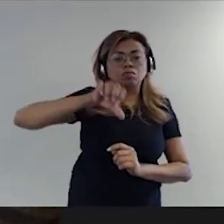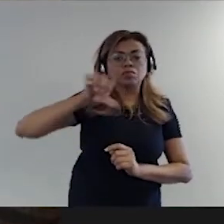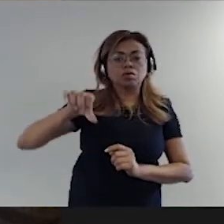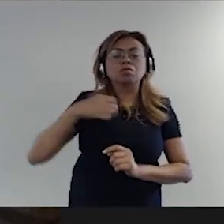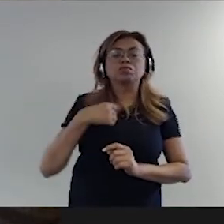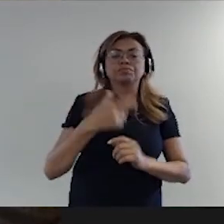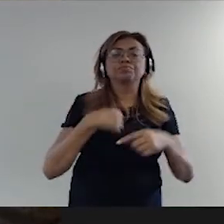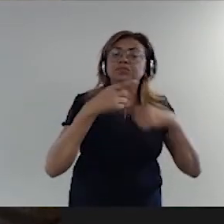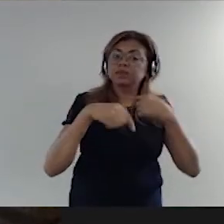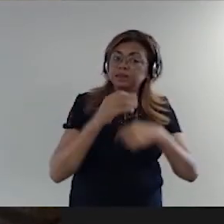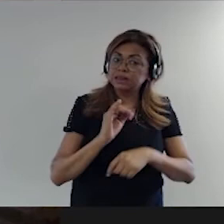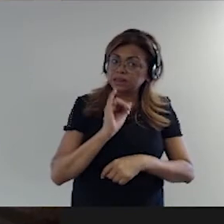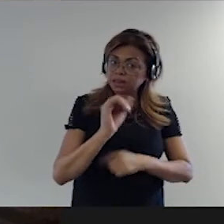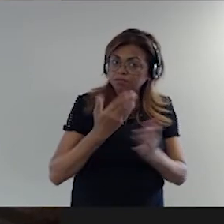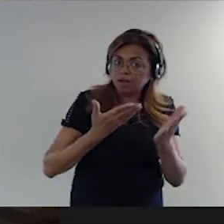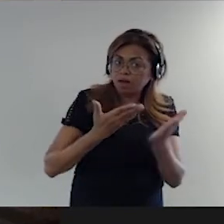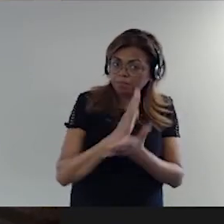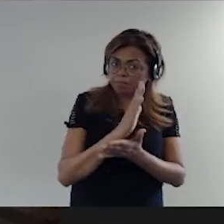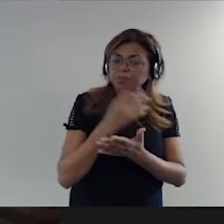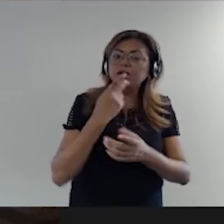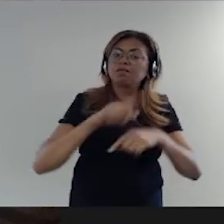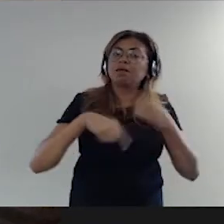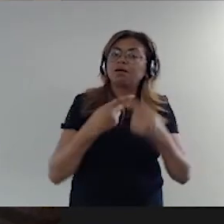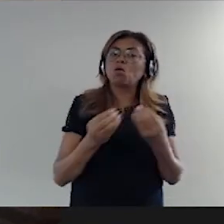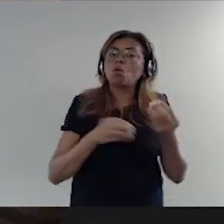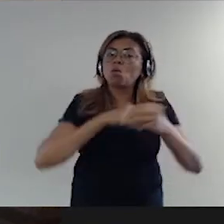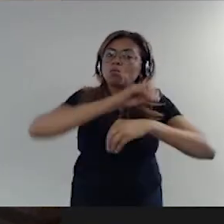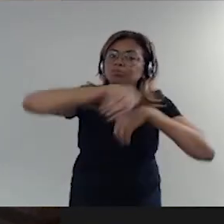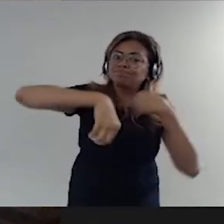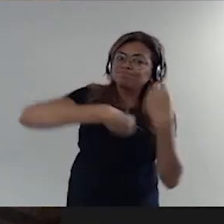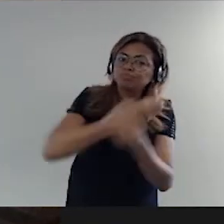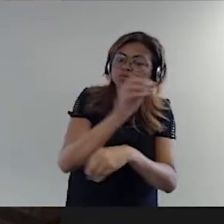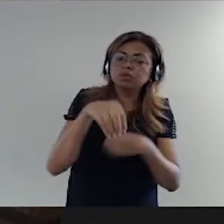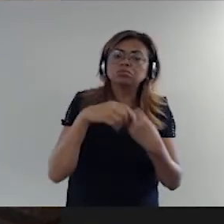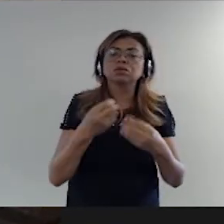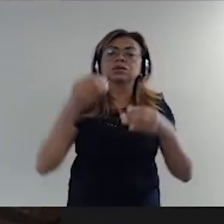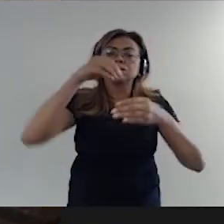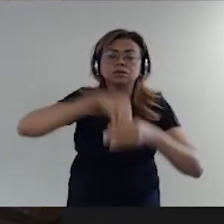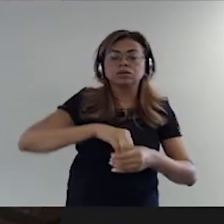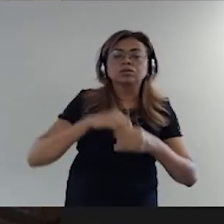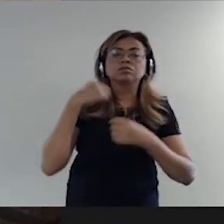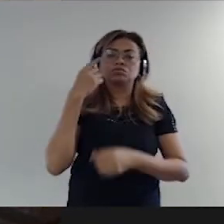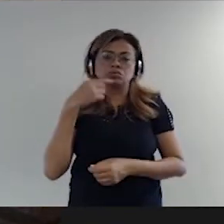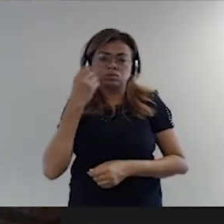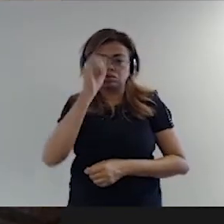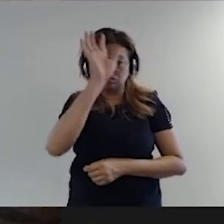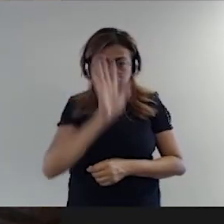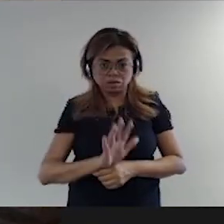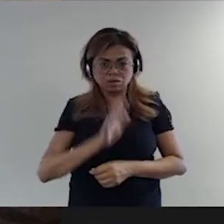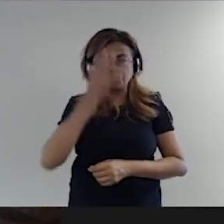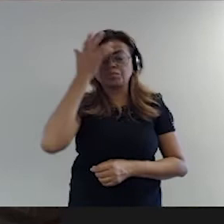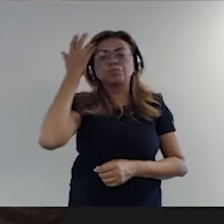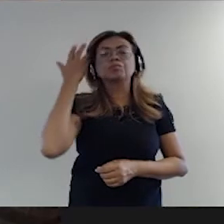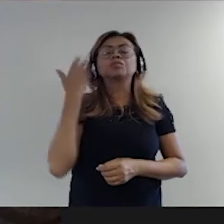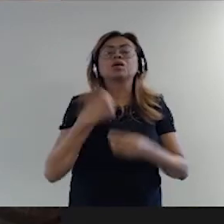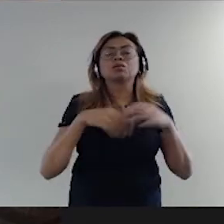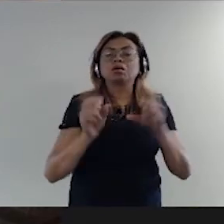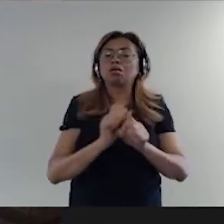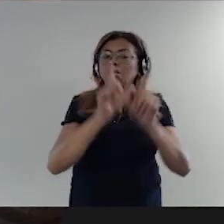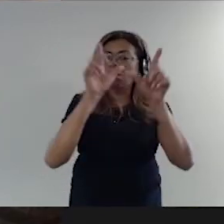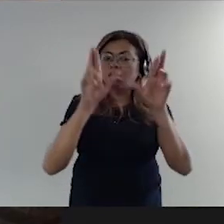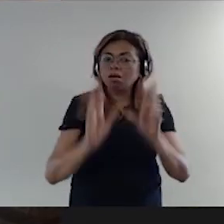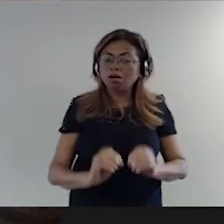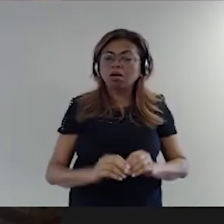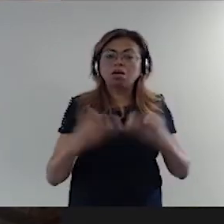sendo aprovada, promoverá uma verdadeira revolução na advocacia brasileira e que,